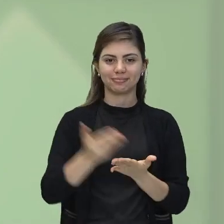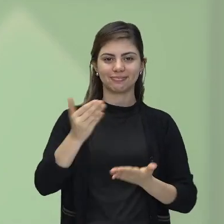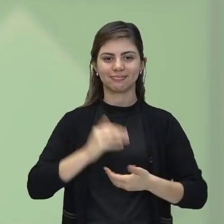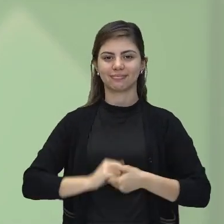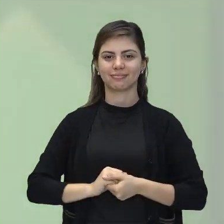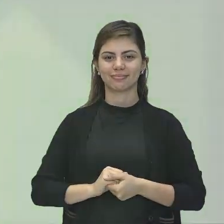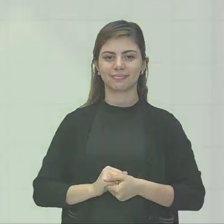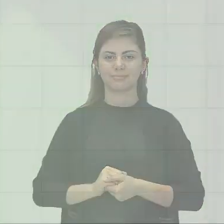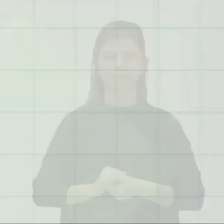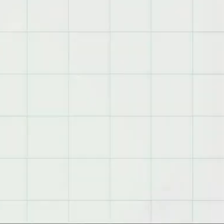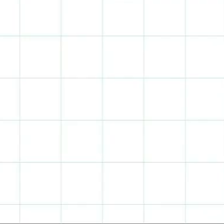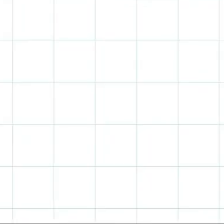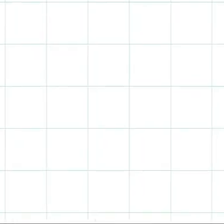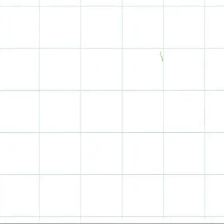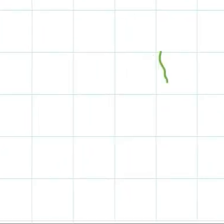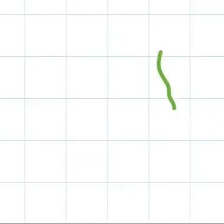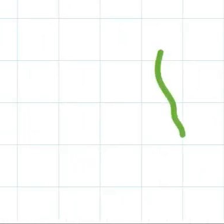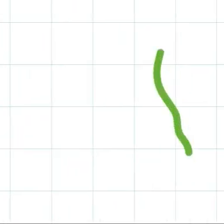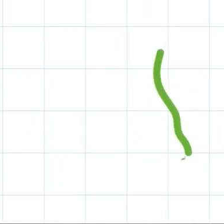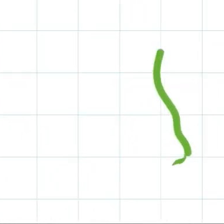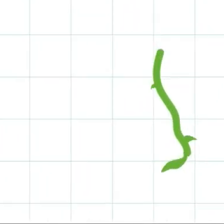nossa aula.